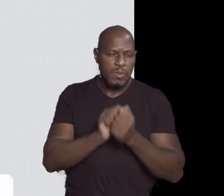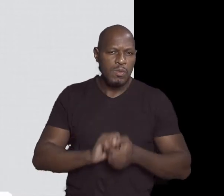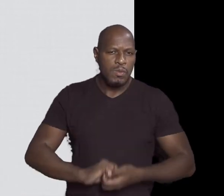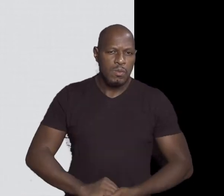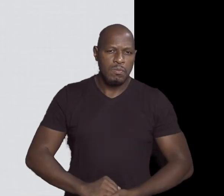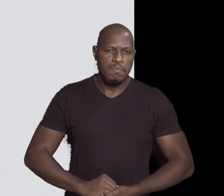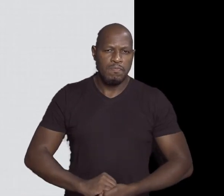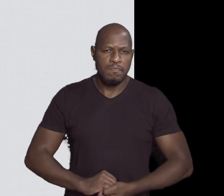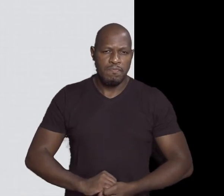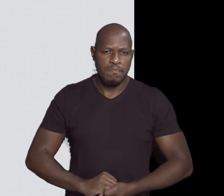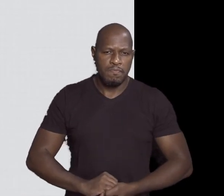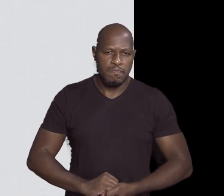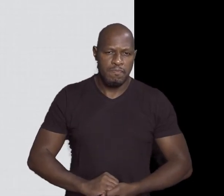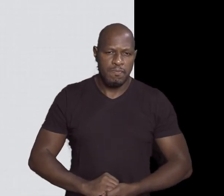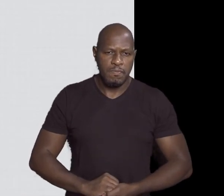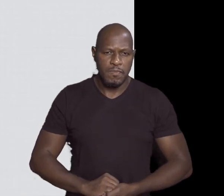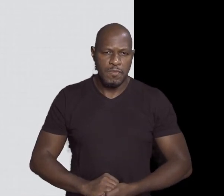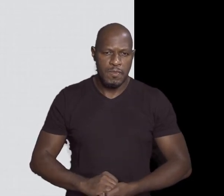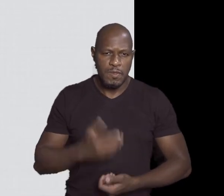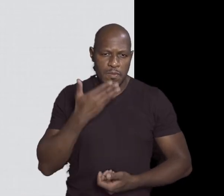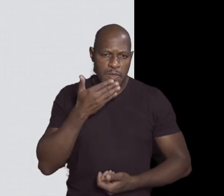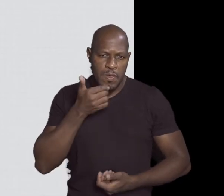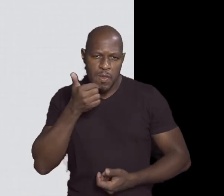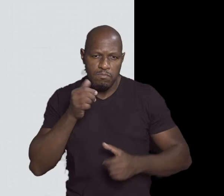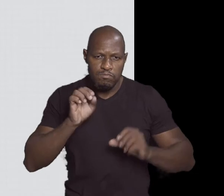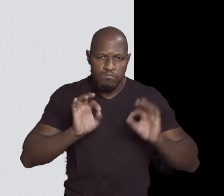minhas marcas para